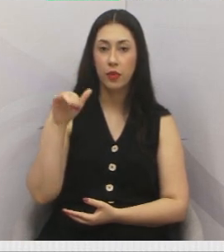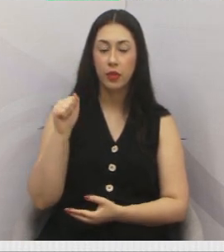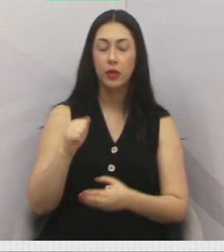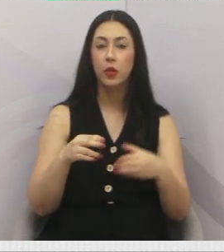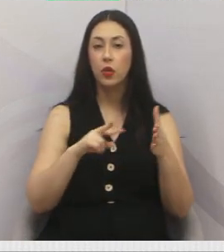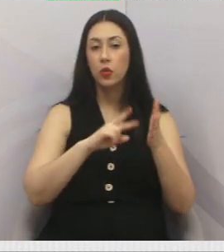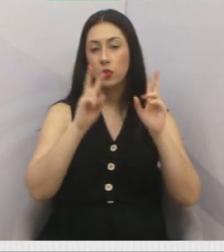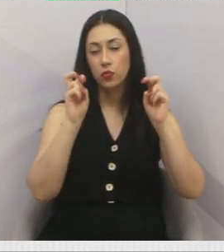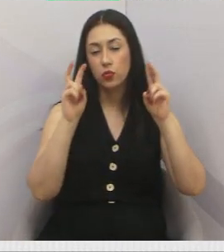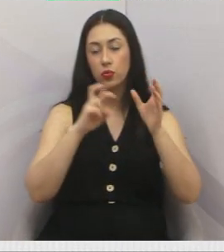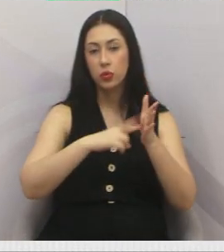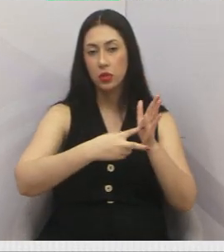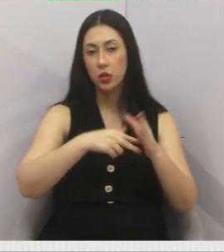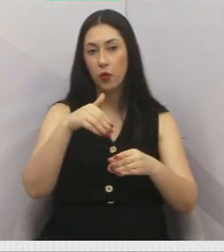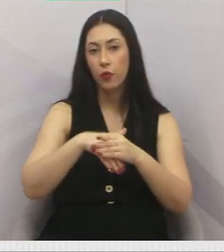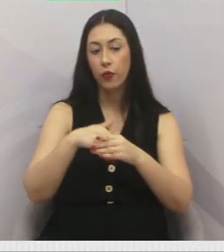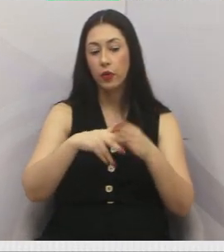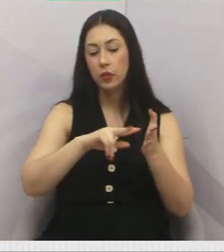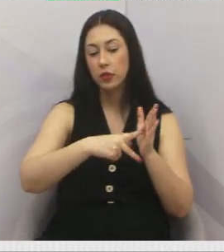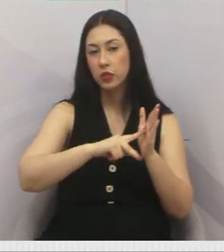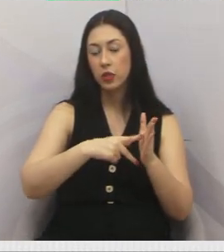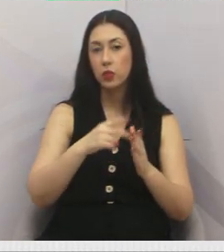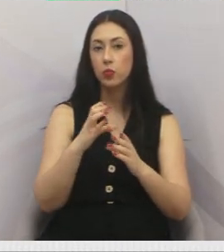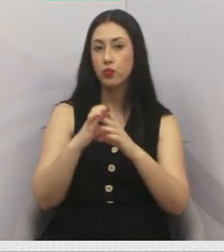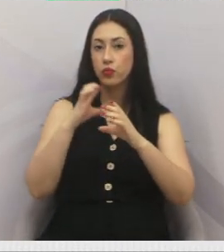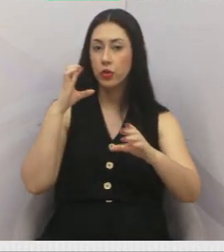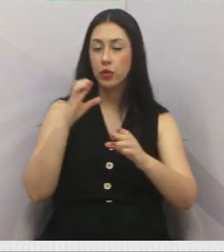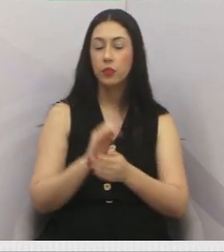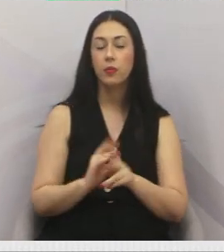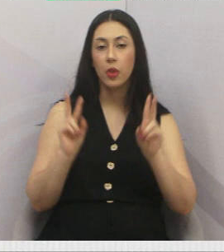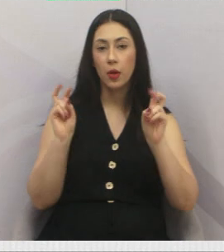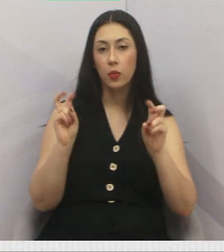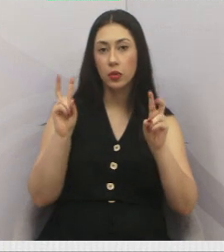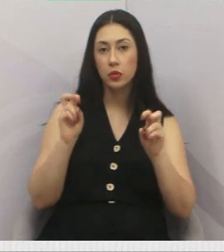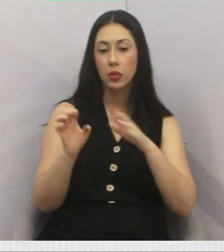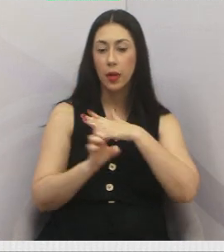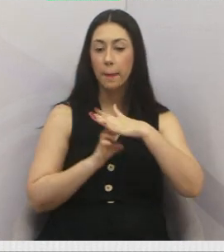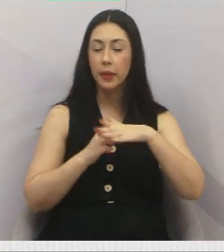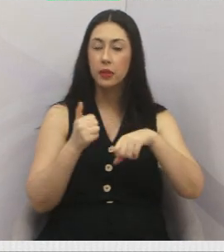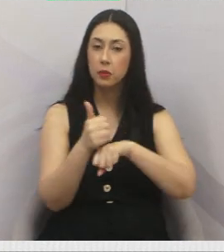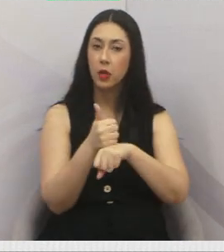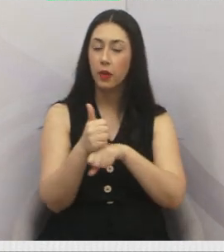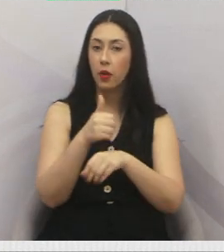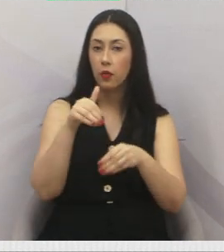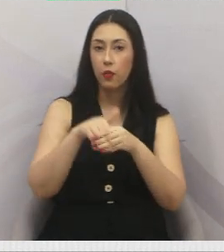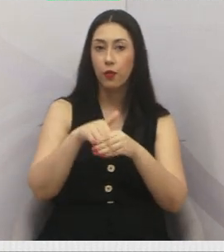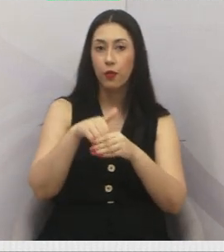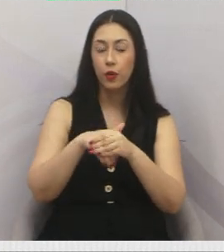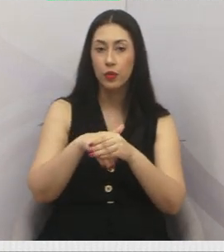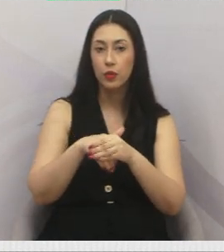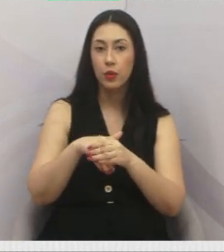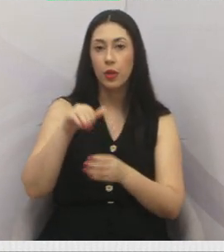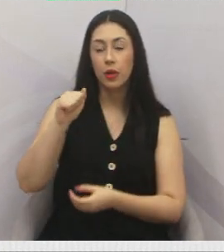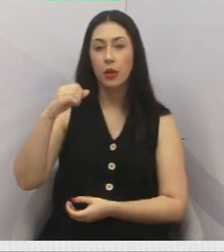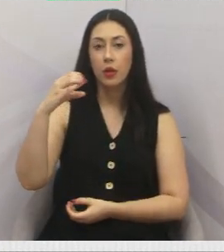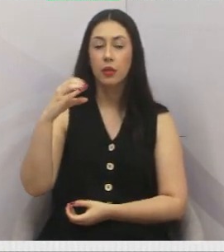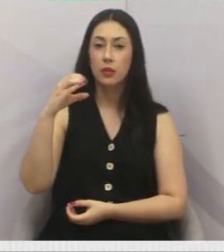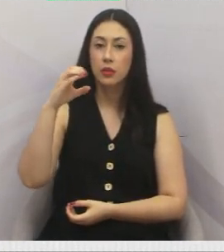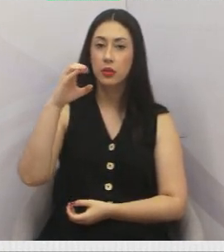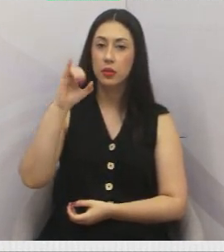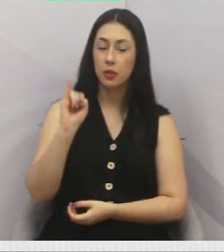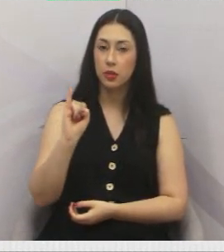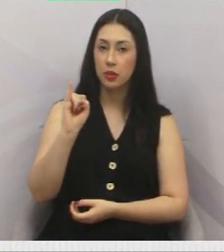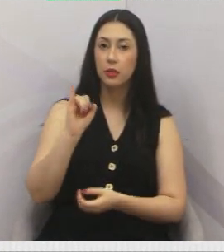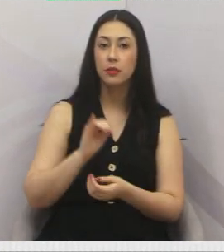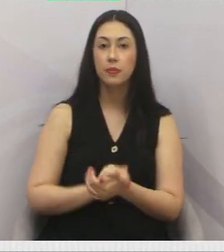um voto para o Sindicato dos Engenheiros. Segmento Empresas e Entidades Profissionais, um voto para a ACI Jacareí, Associação